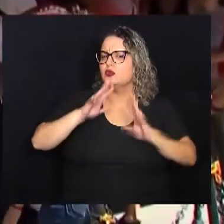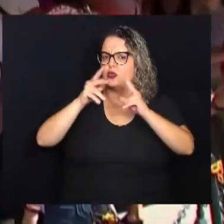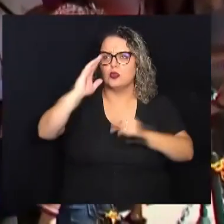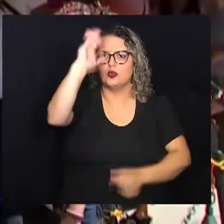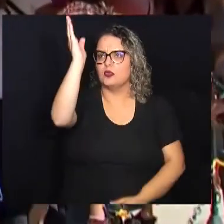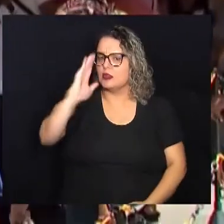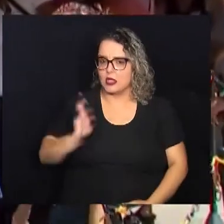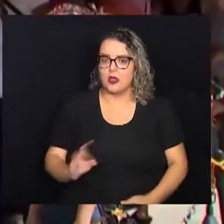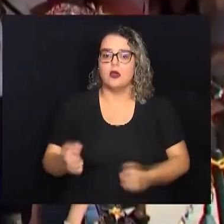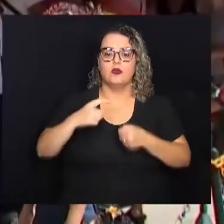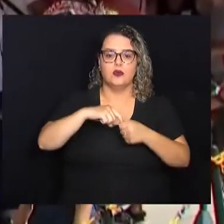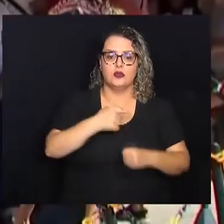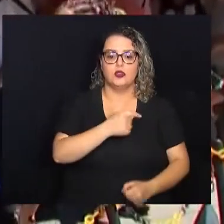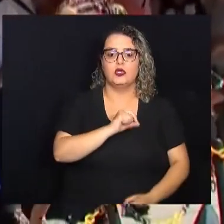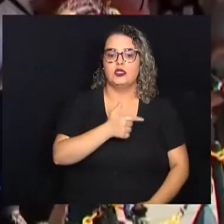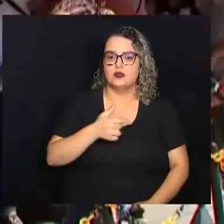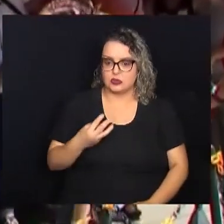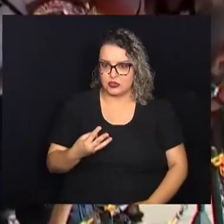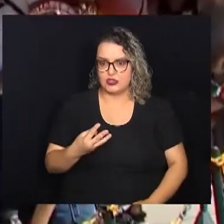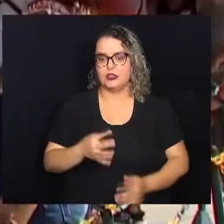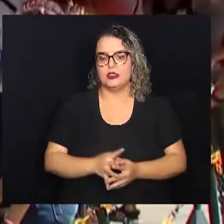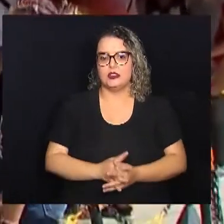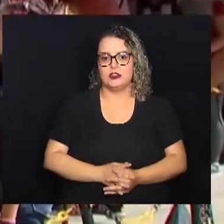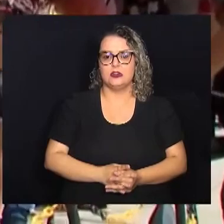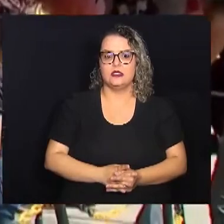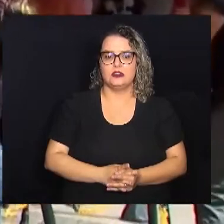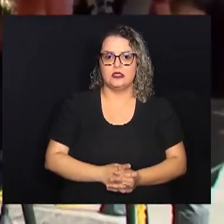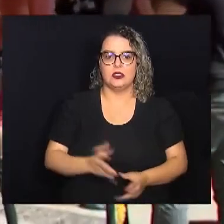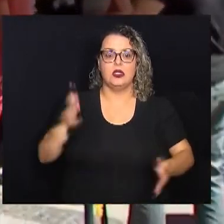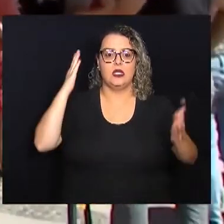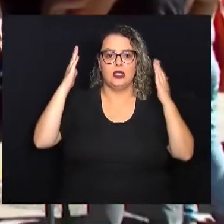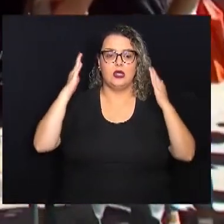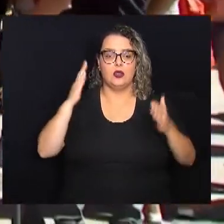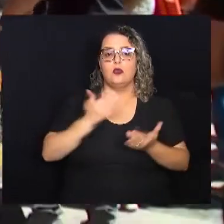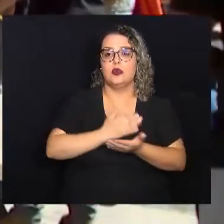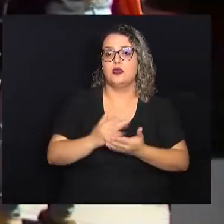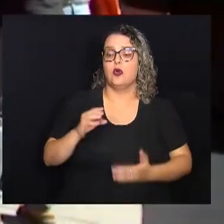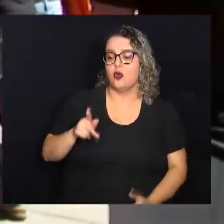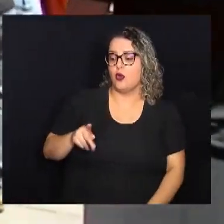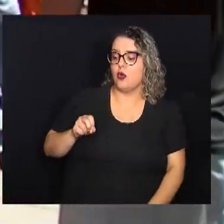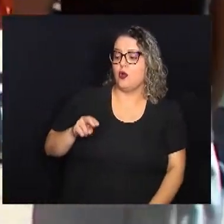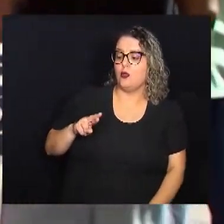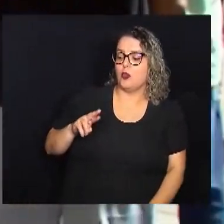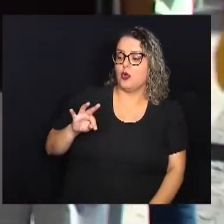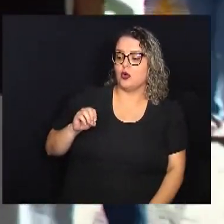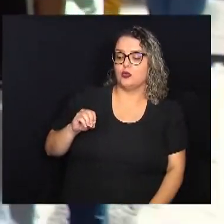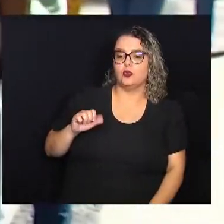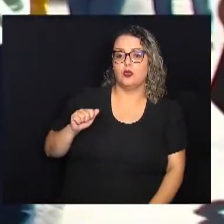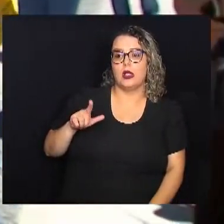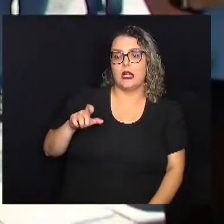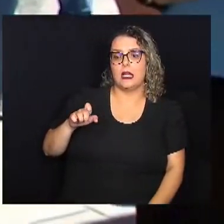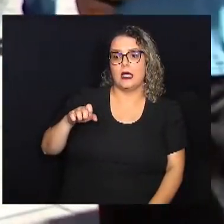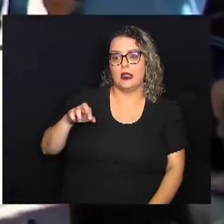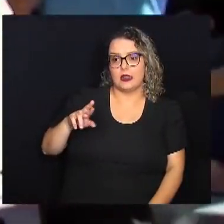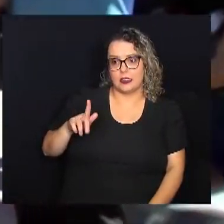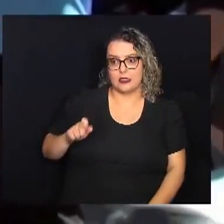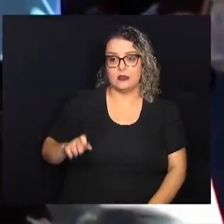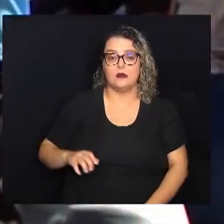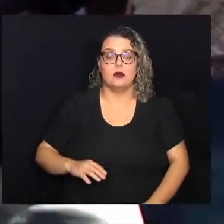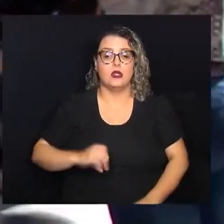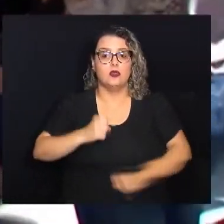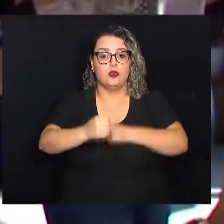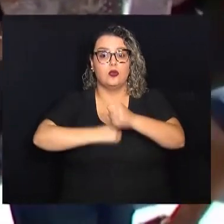ela em 2023. A carreta começou por Porto Alegre no início de agosto e vai chegar em Manaus no início do ano que vem.